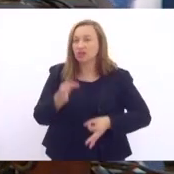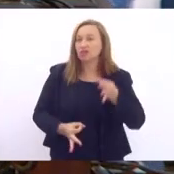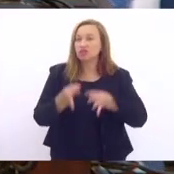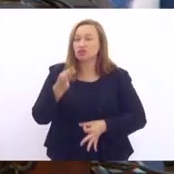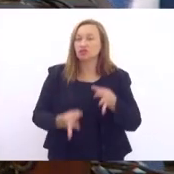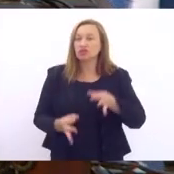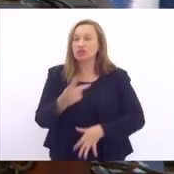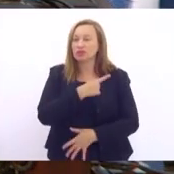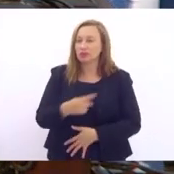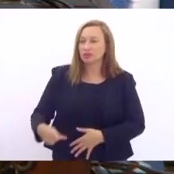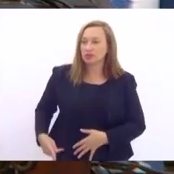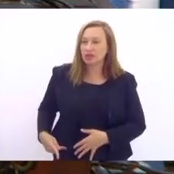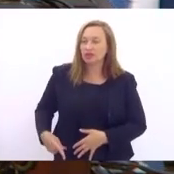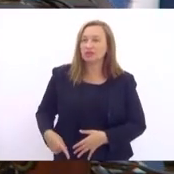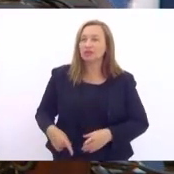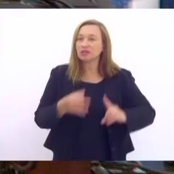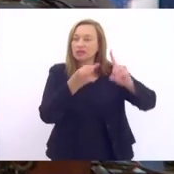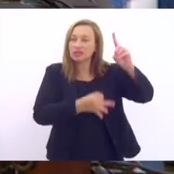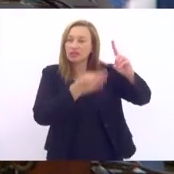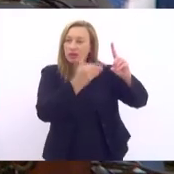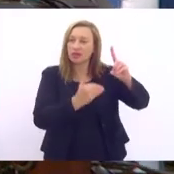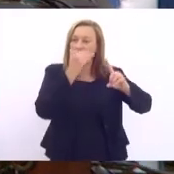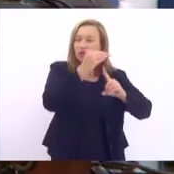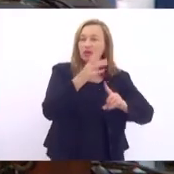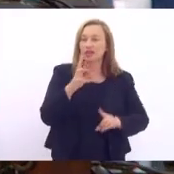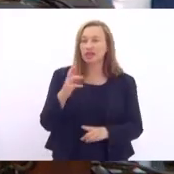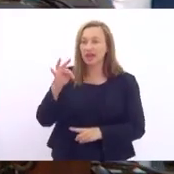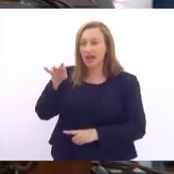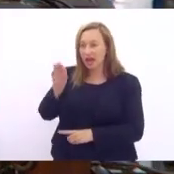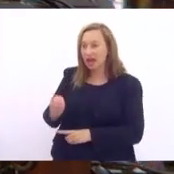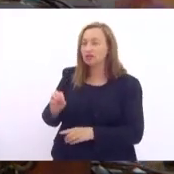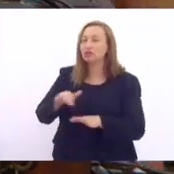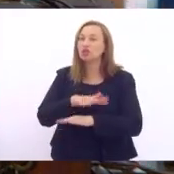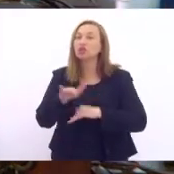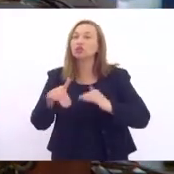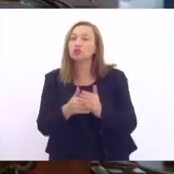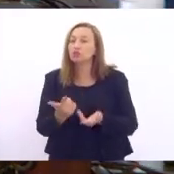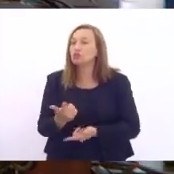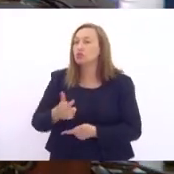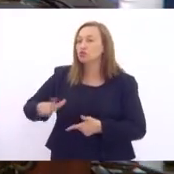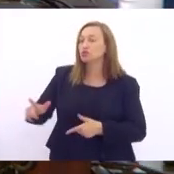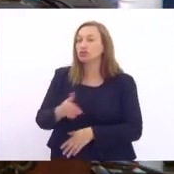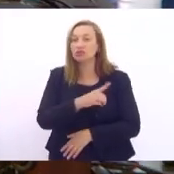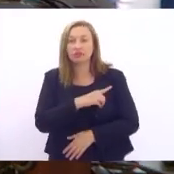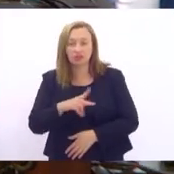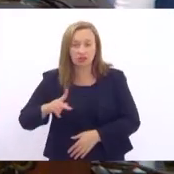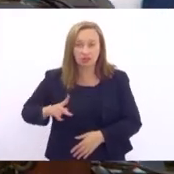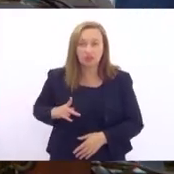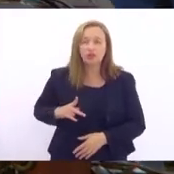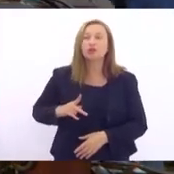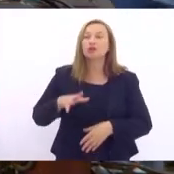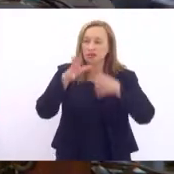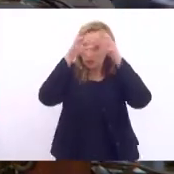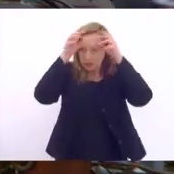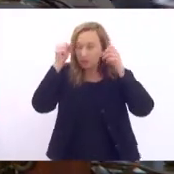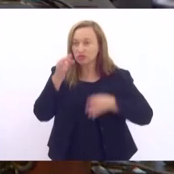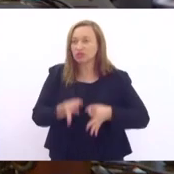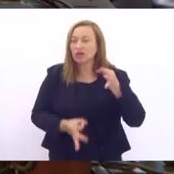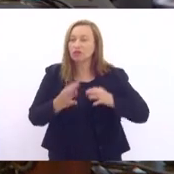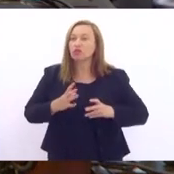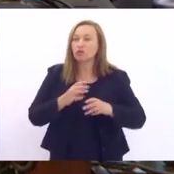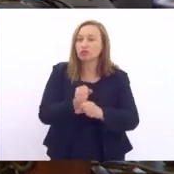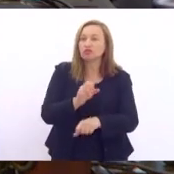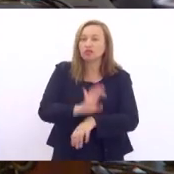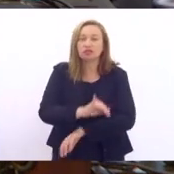Ricardo Cardoso, e todos os demais envolvidos, Defensoria Pública, Tribunal de Contas do Estado de Rio de Janeiro, porque é